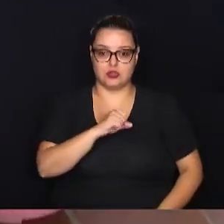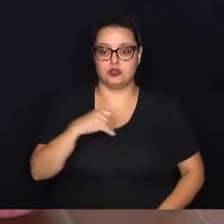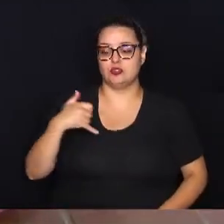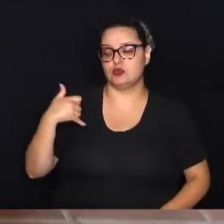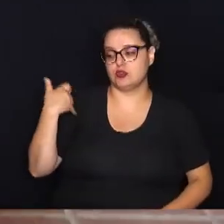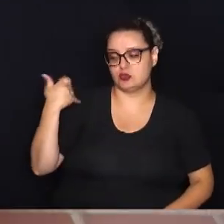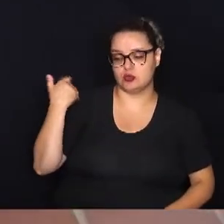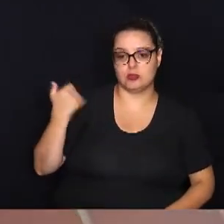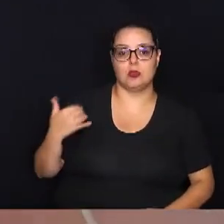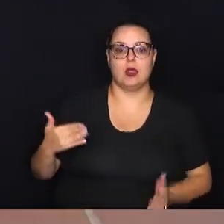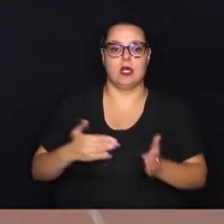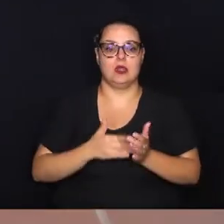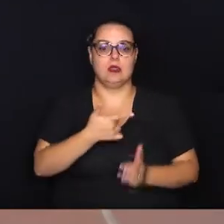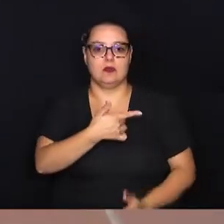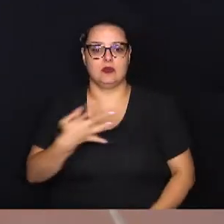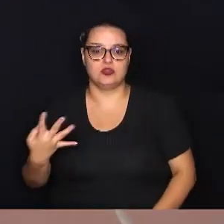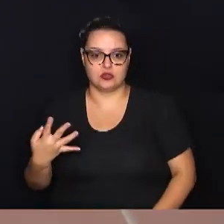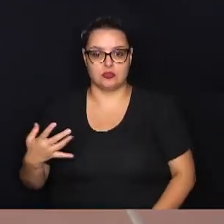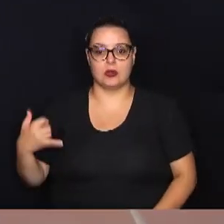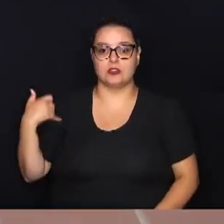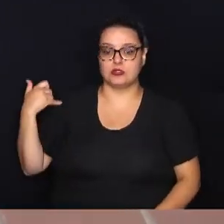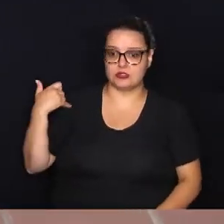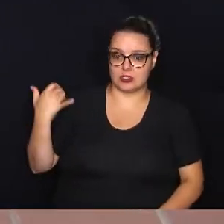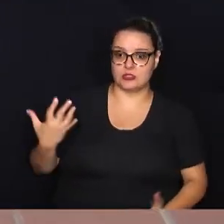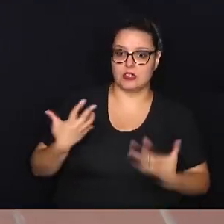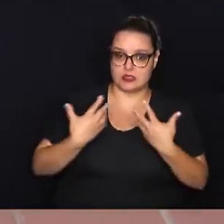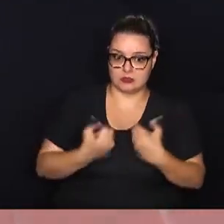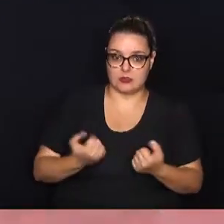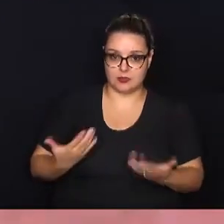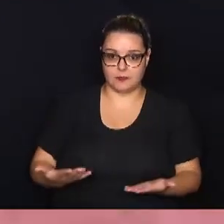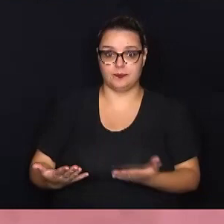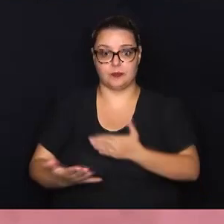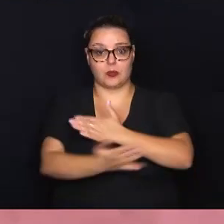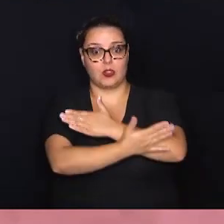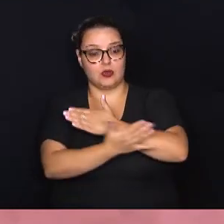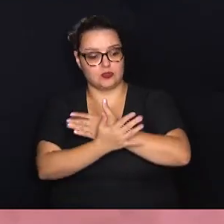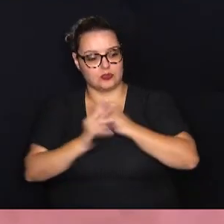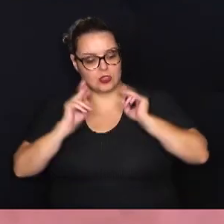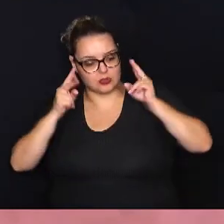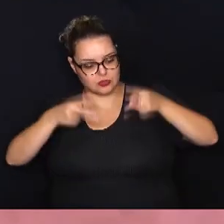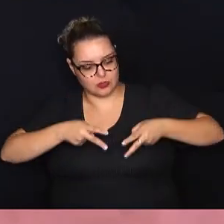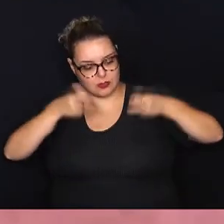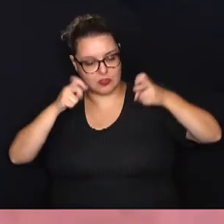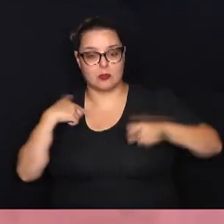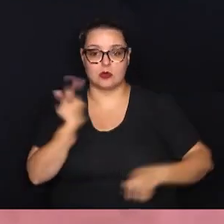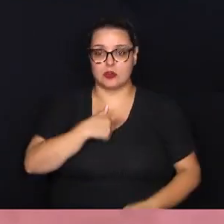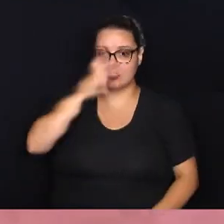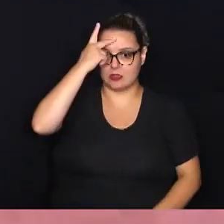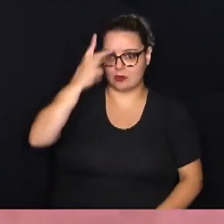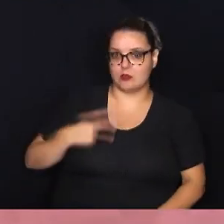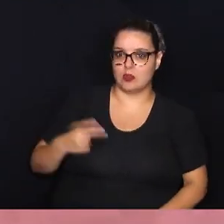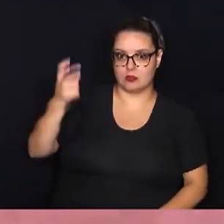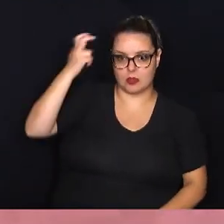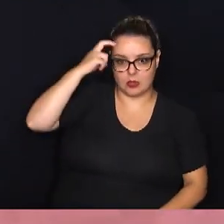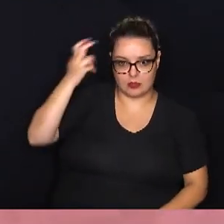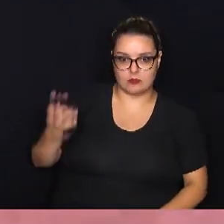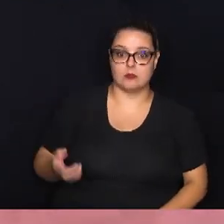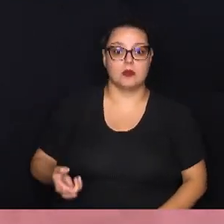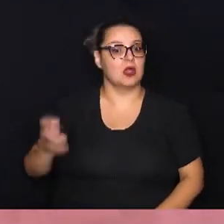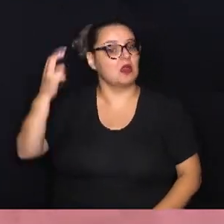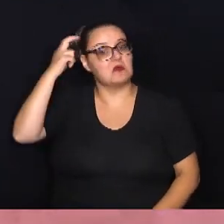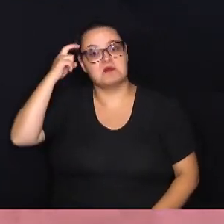de outras culturas e que nos ajudam também a olhar para a nossa própria cultura. Num país onde a cultura não é prioridade,